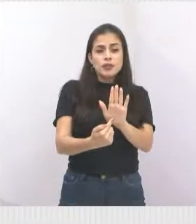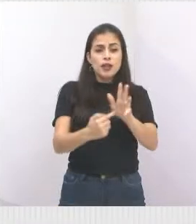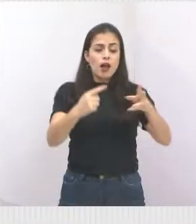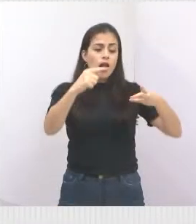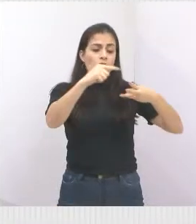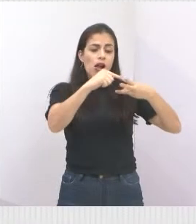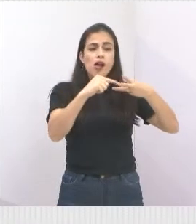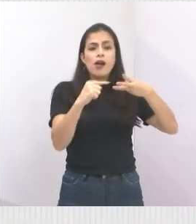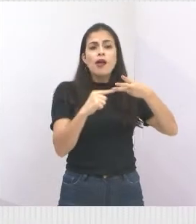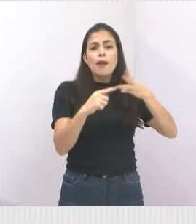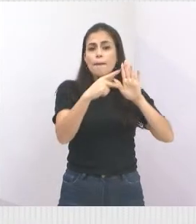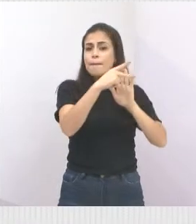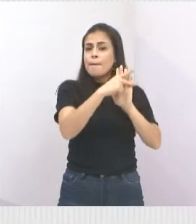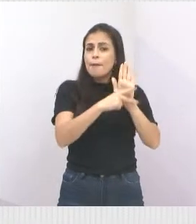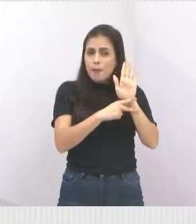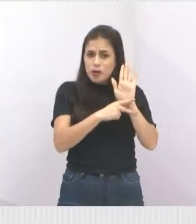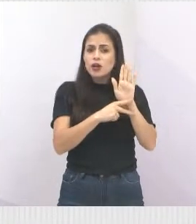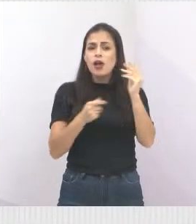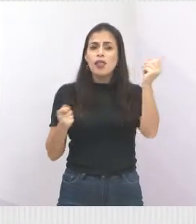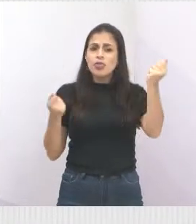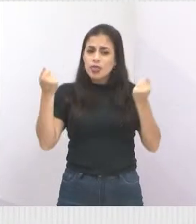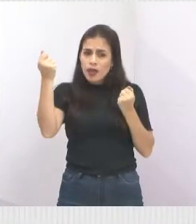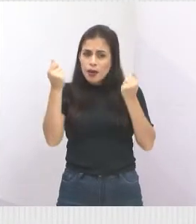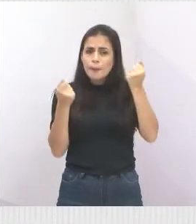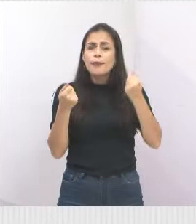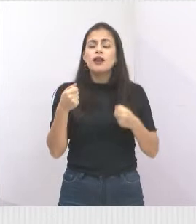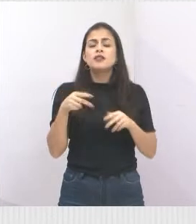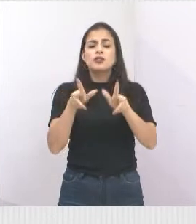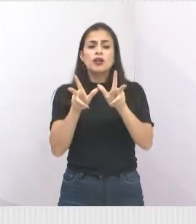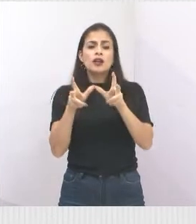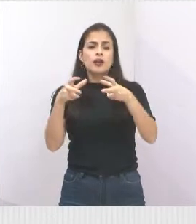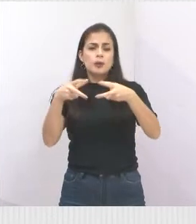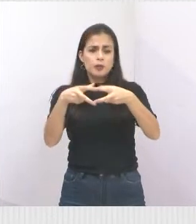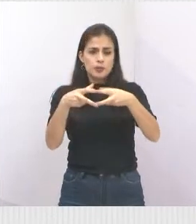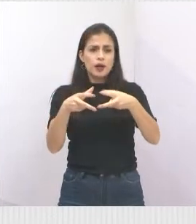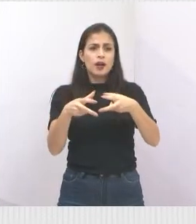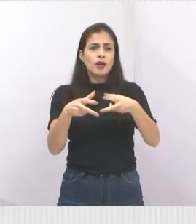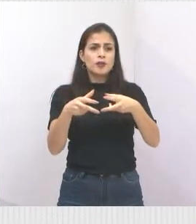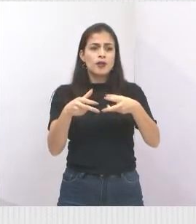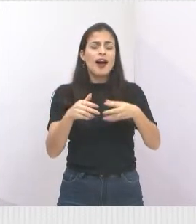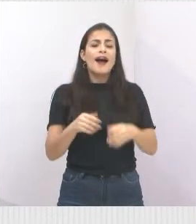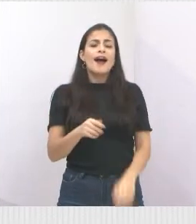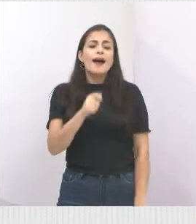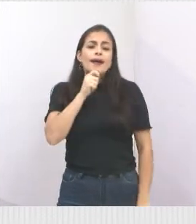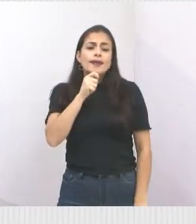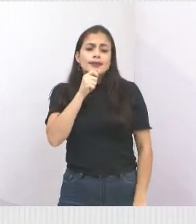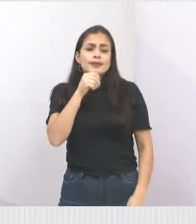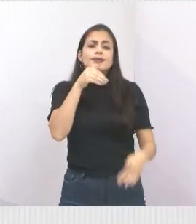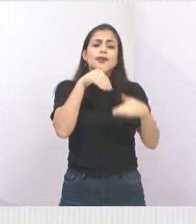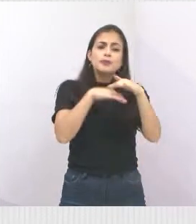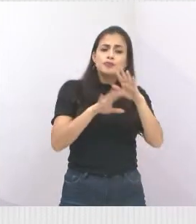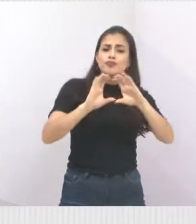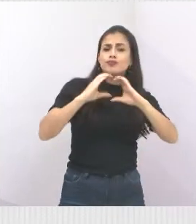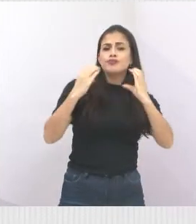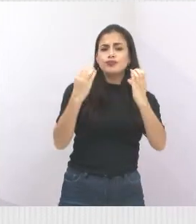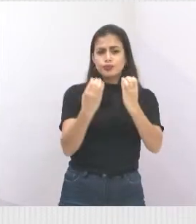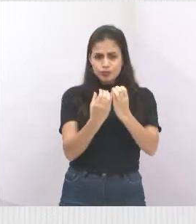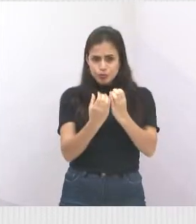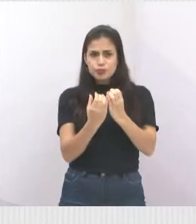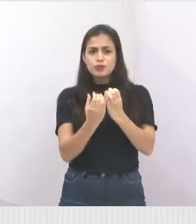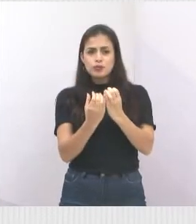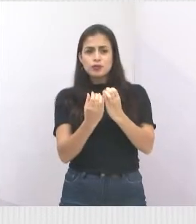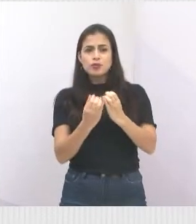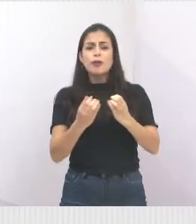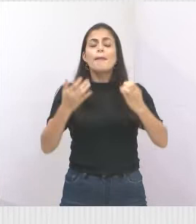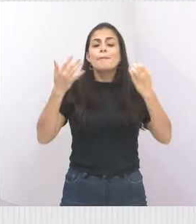aqui na administração da Câmara Municipal vai passar ainda pelas comissões mas estou muito